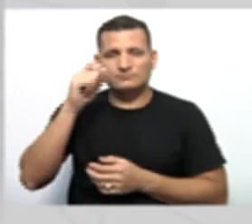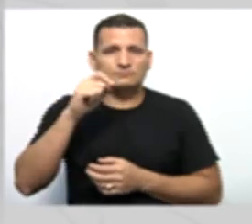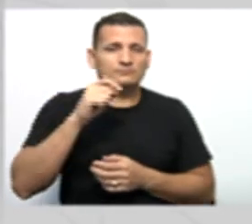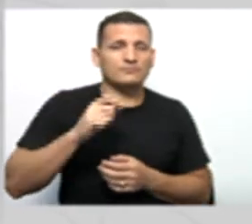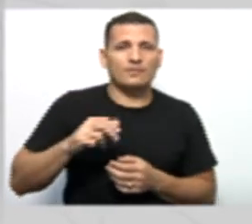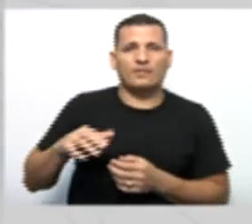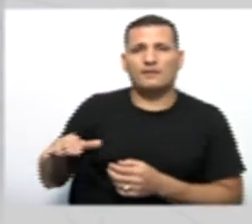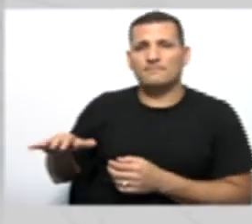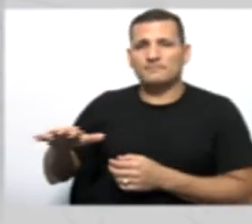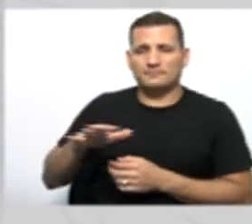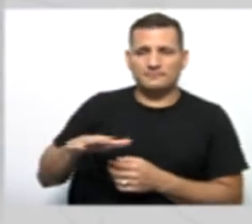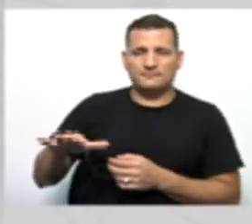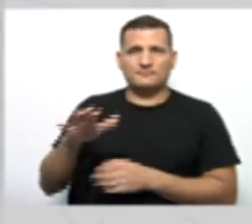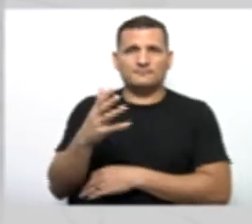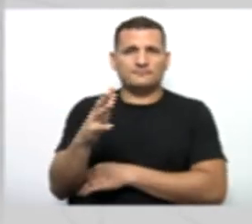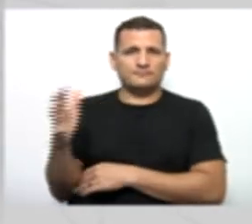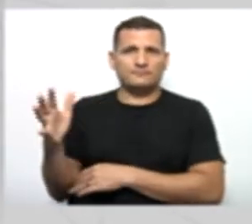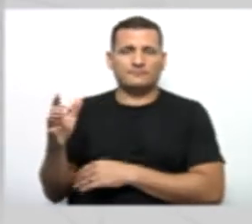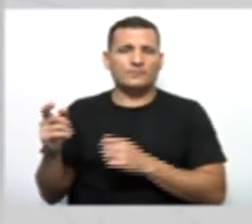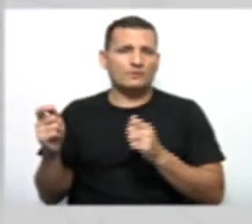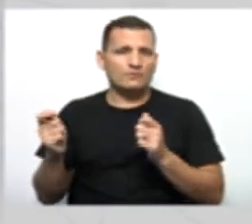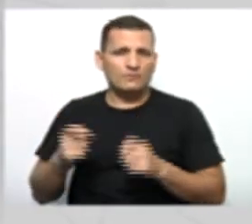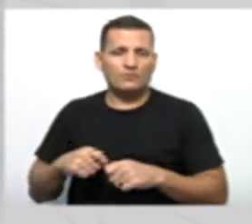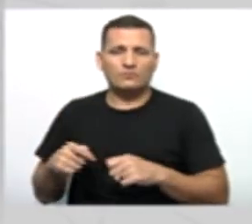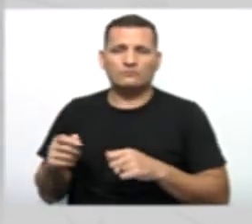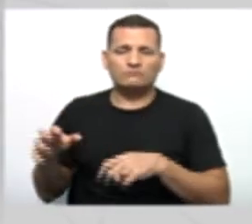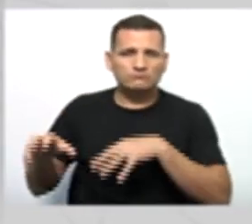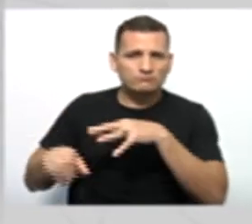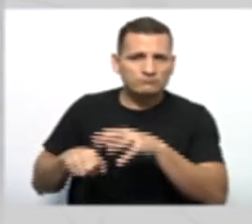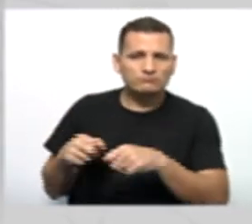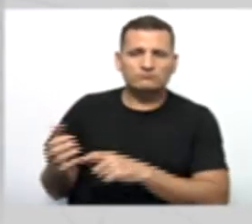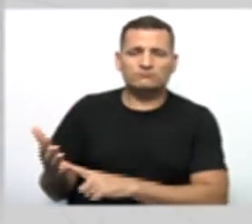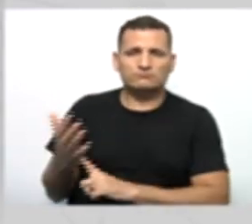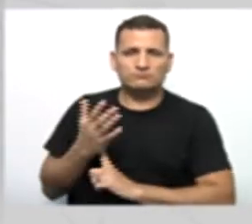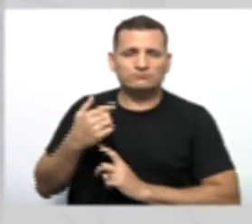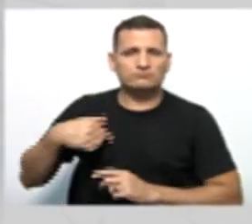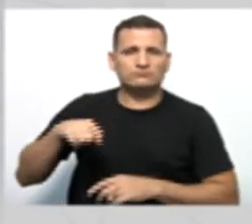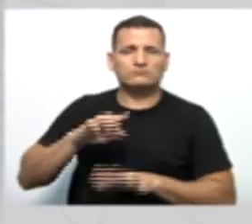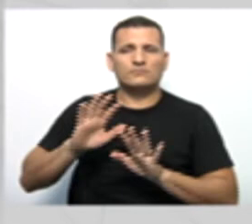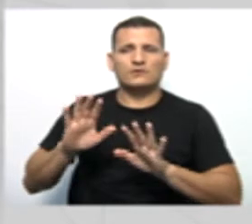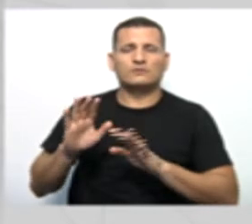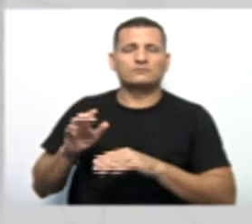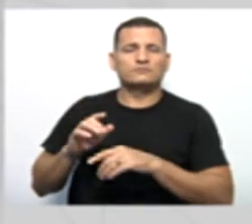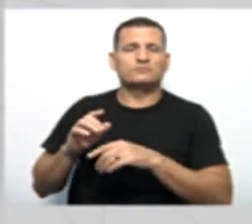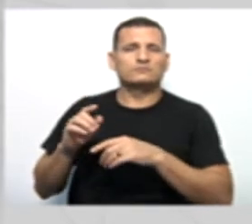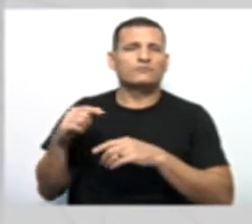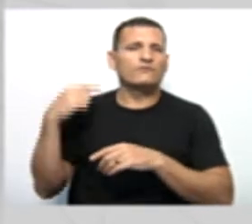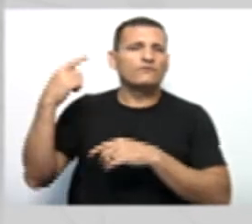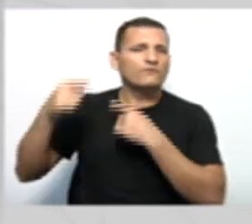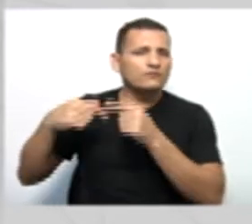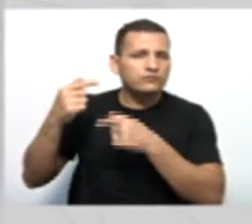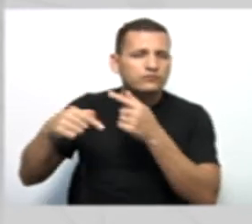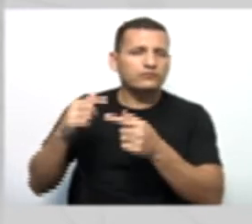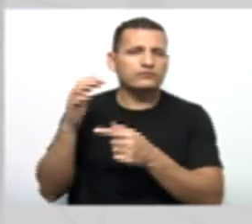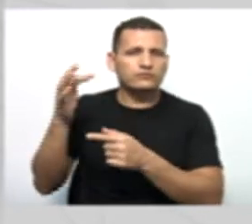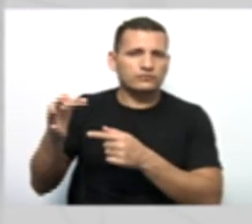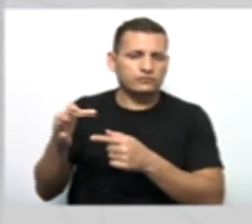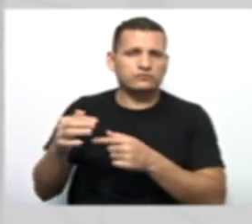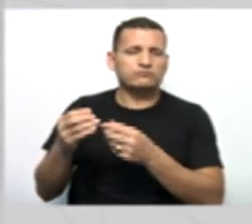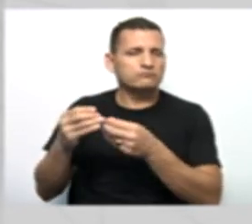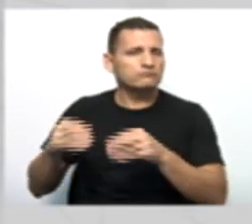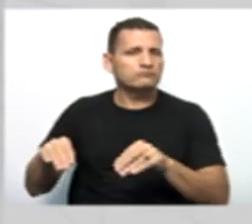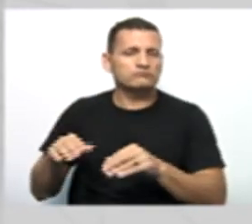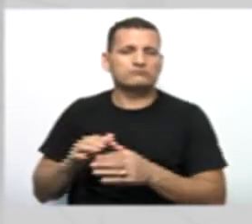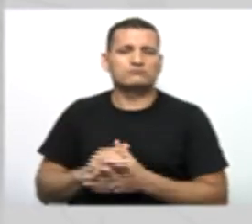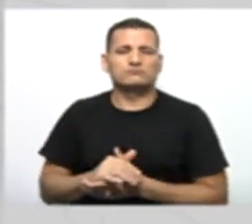possa suprir as nossas necessidades sem comprometer as gerações, a capacidade das gerações futuras de também suprir as necessidades delas.